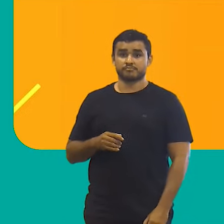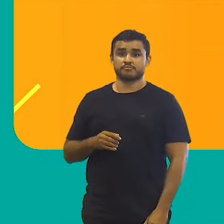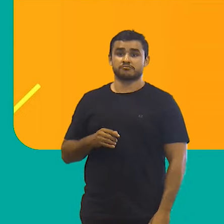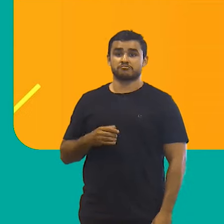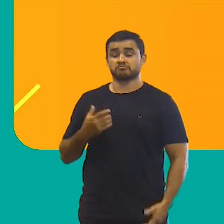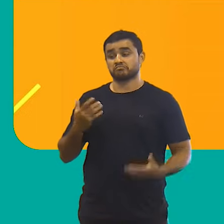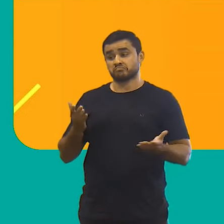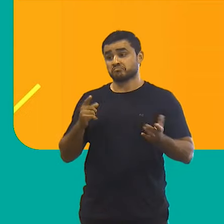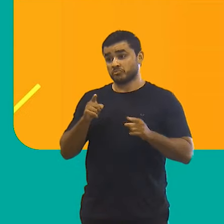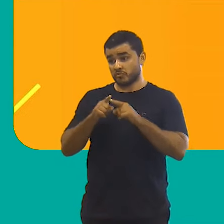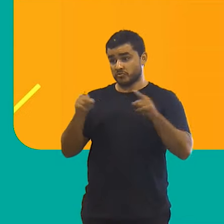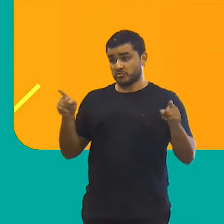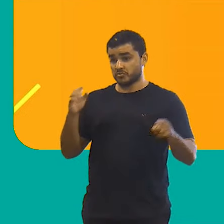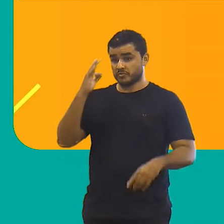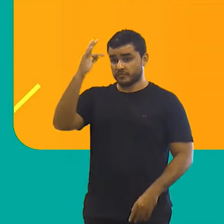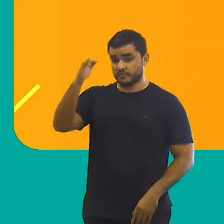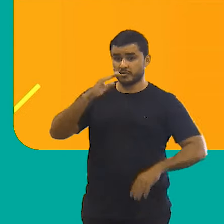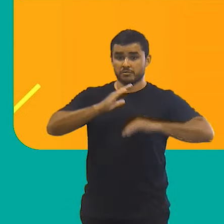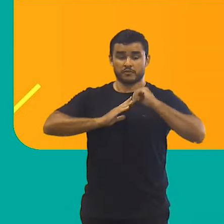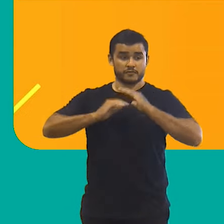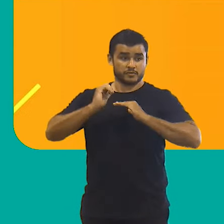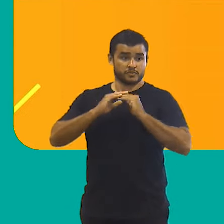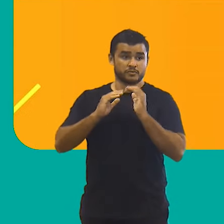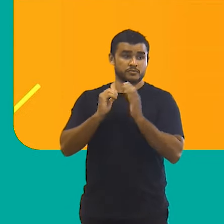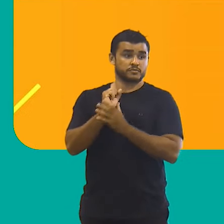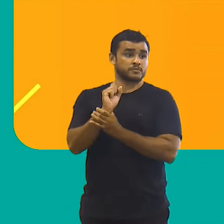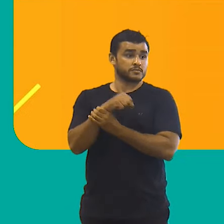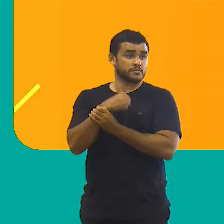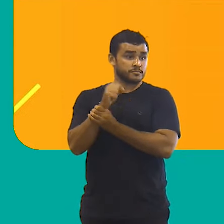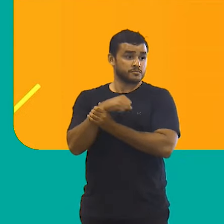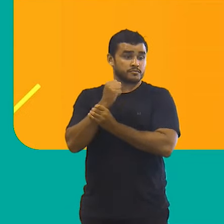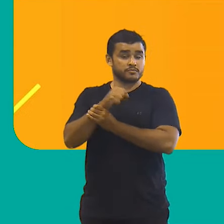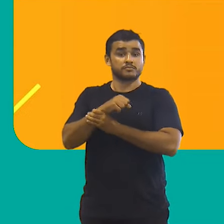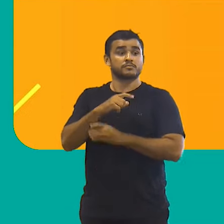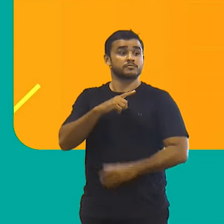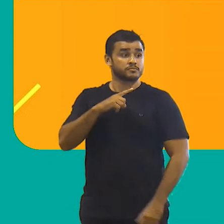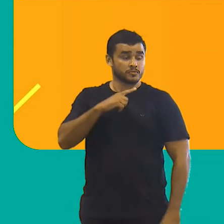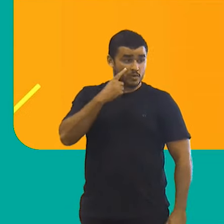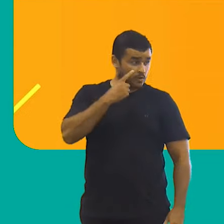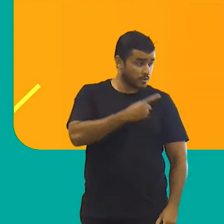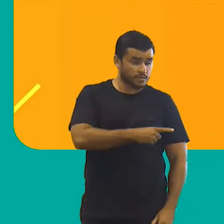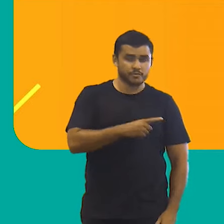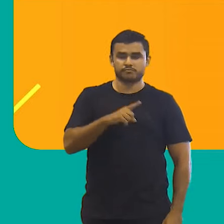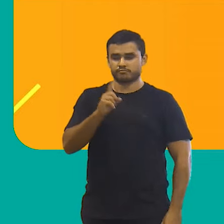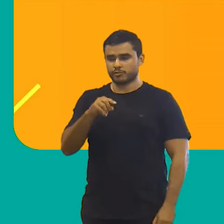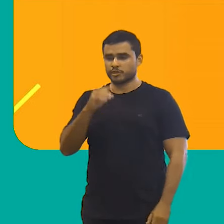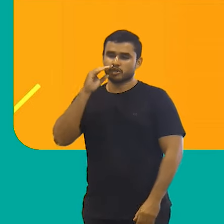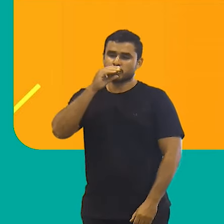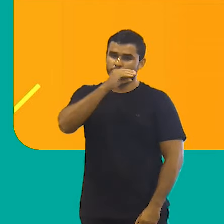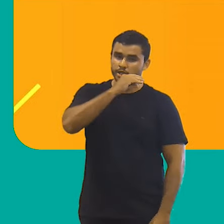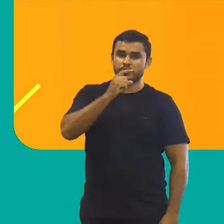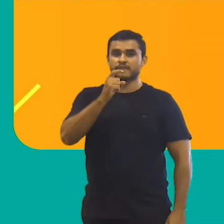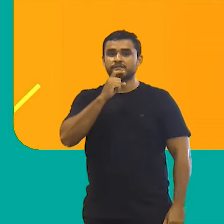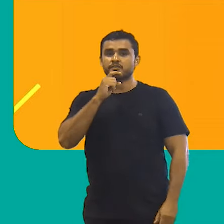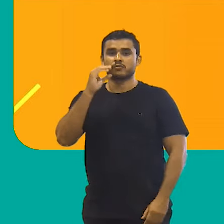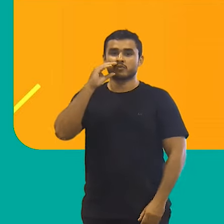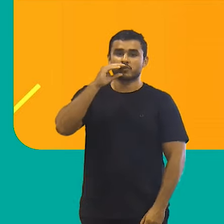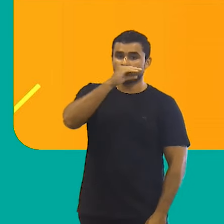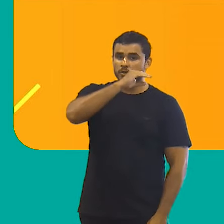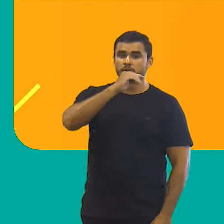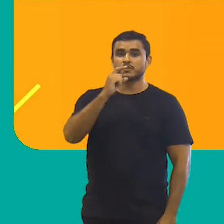ser fisioterapeuta, na fisioterapia tem muito aquele negócio de esquenta, esfria, não tem? Para